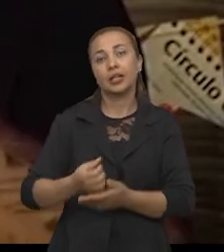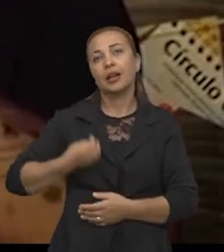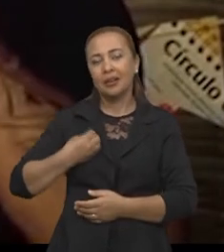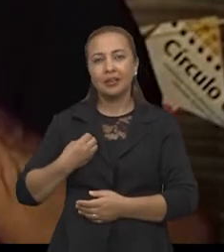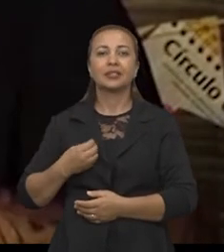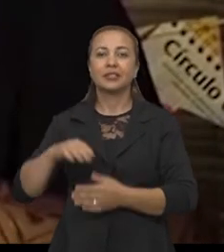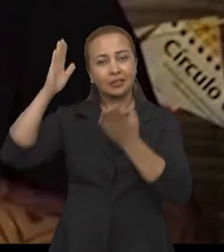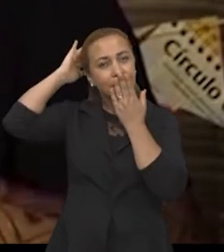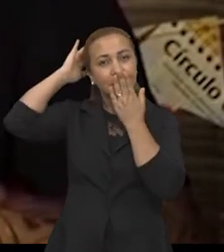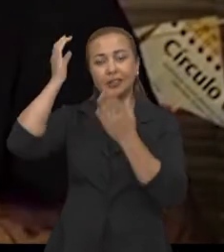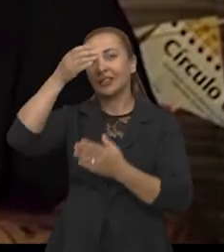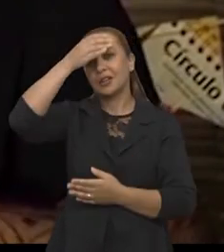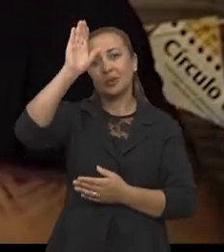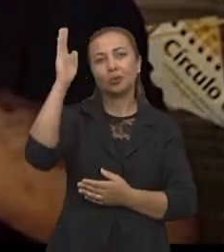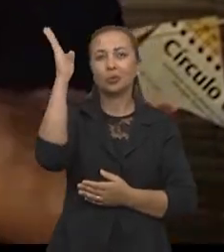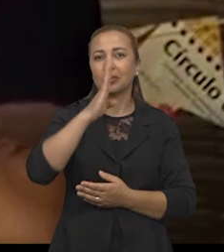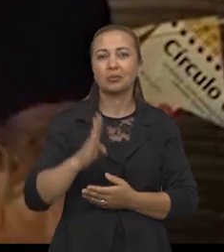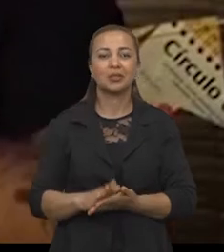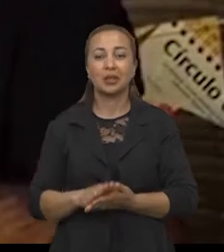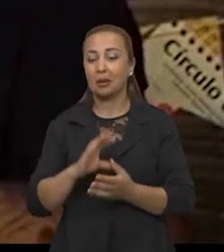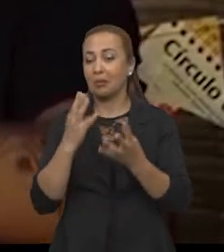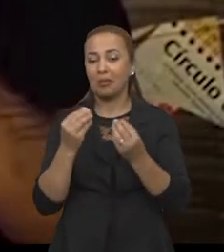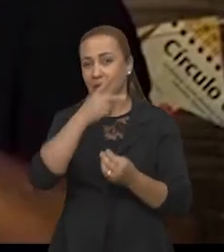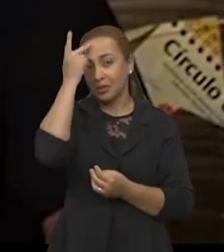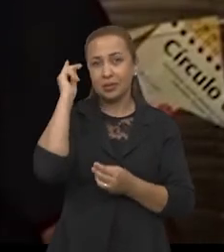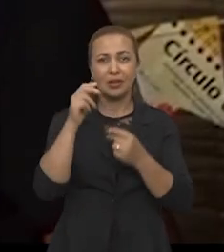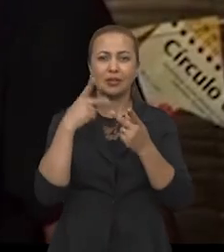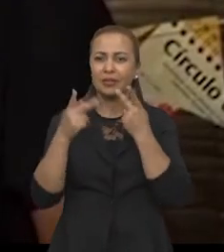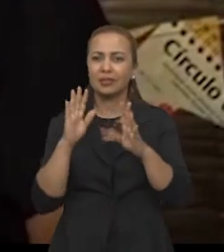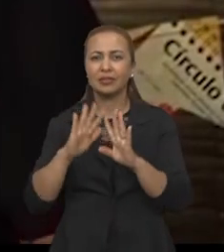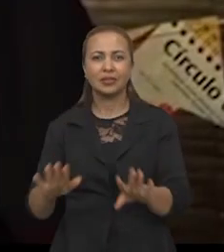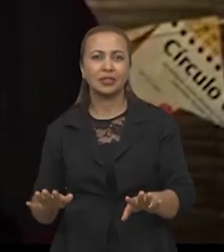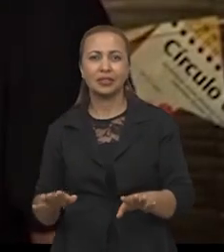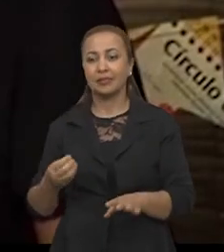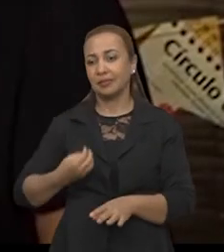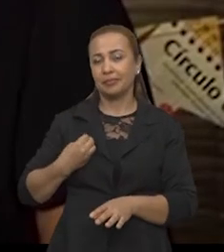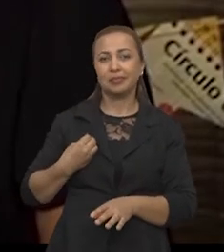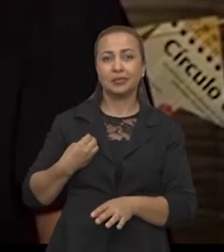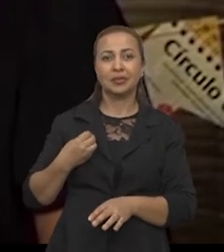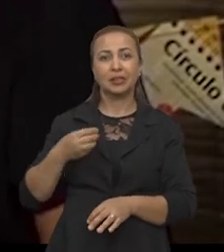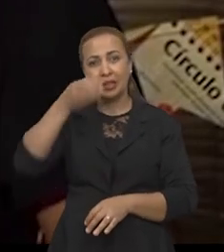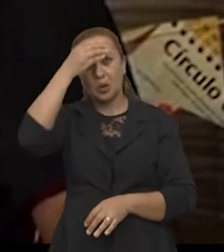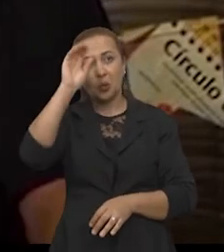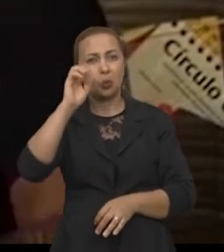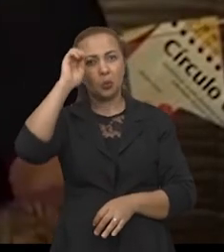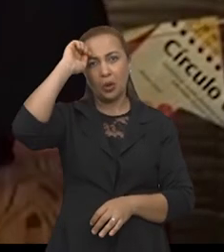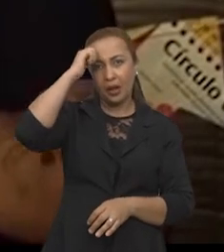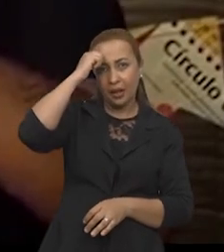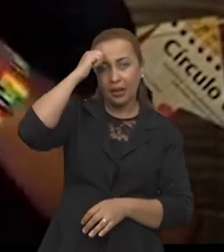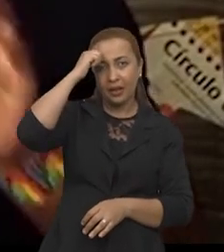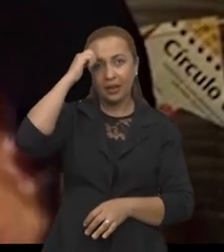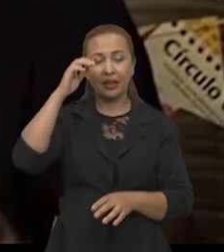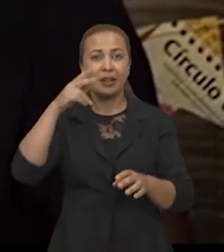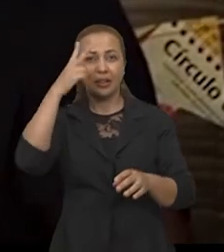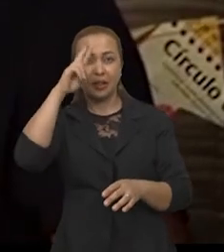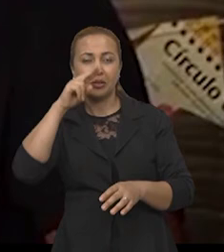a presença indígena na cultura brasileira. Muita gente fala assim: ô, professor Cazé, a presença da cultura negra e